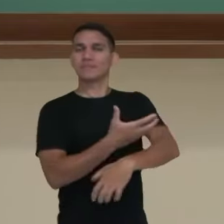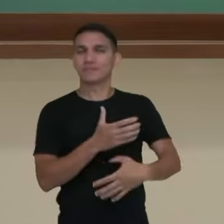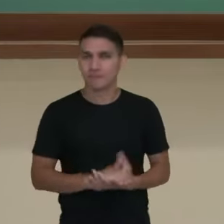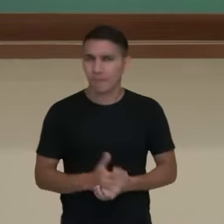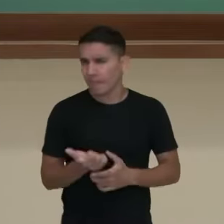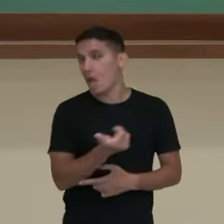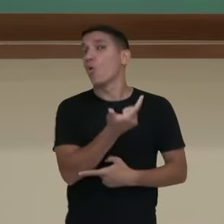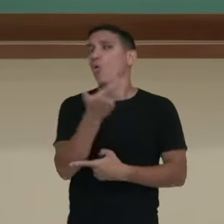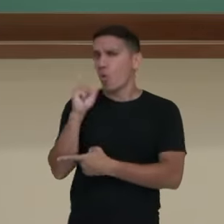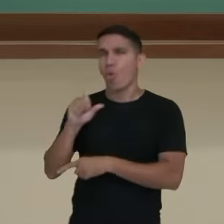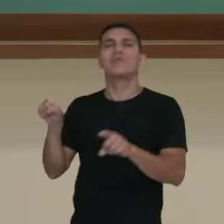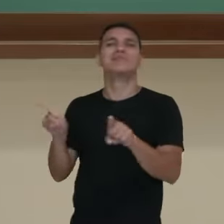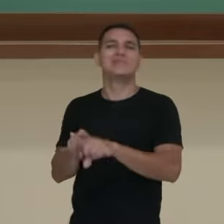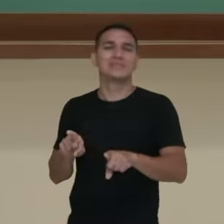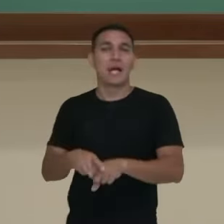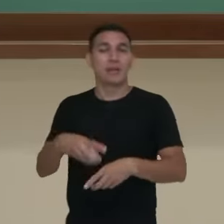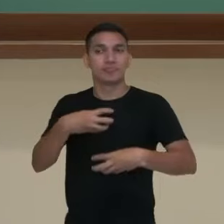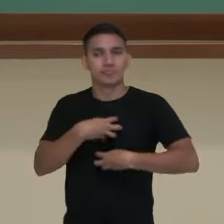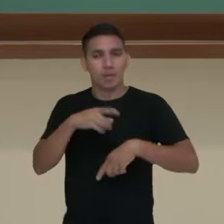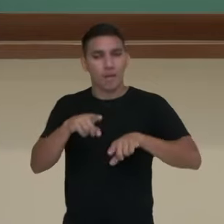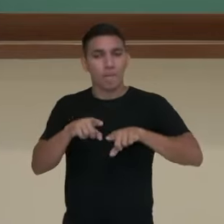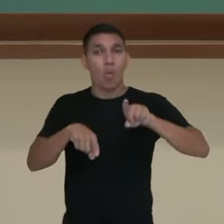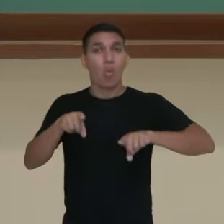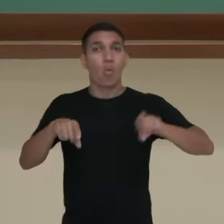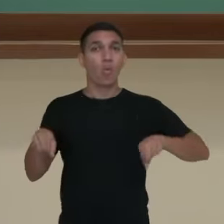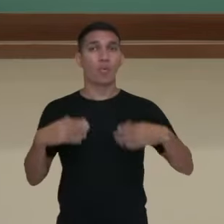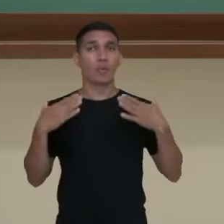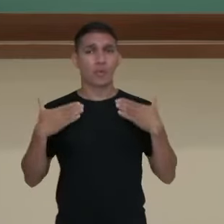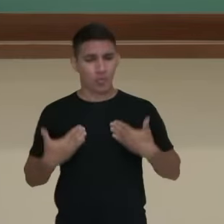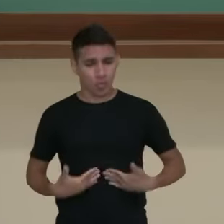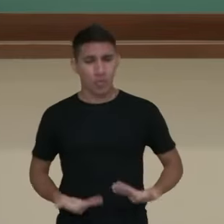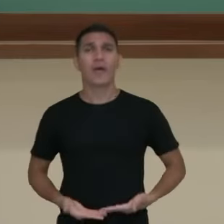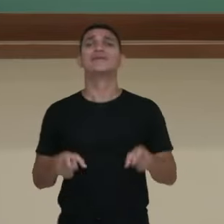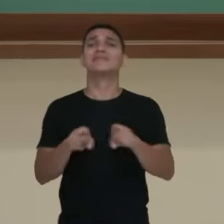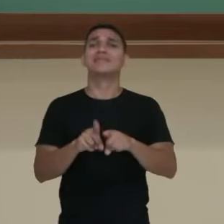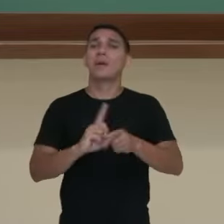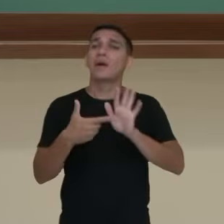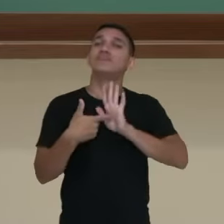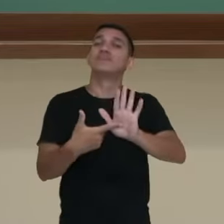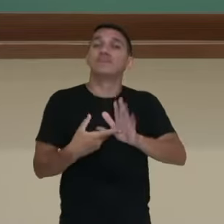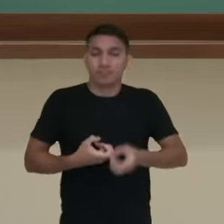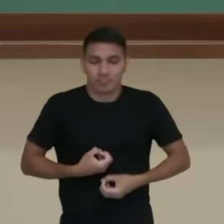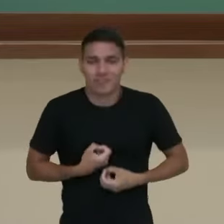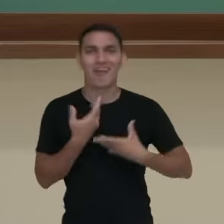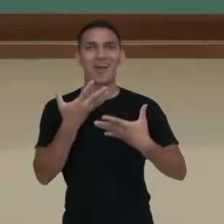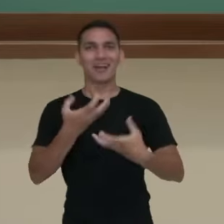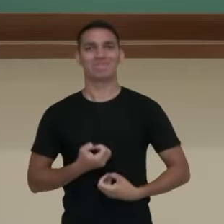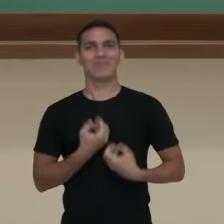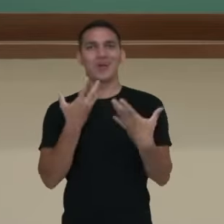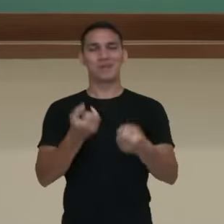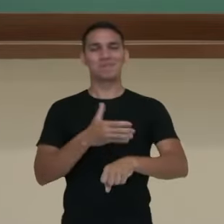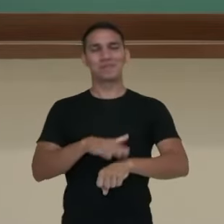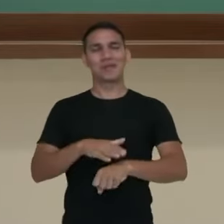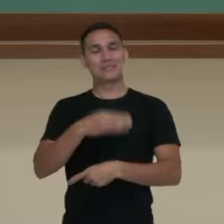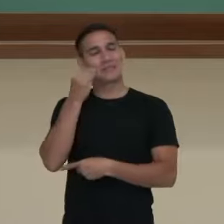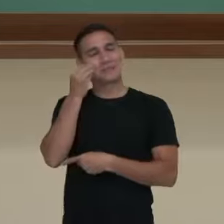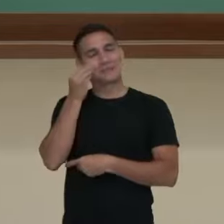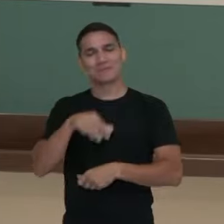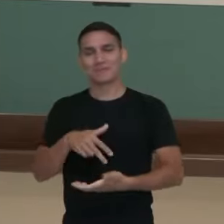Outras variantes do nosso corpo acabam aparecendo no momento que a gente experimenta a dança.